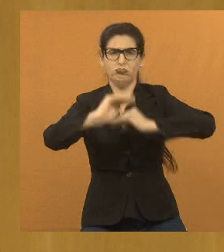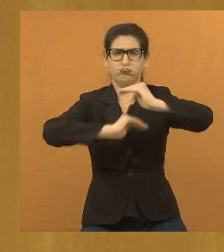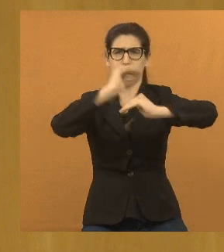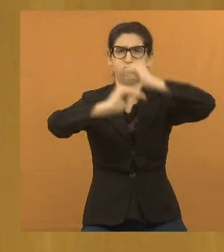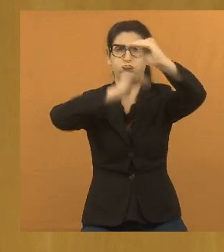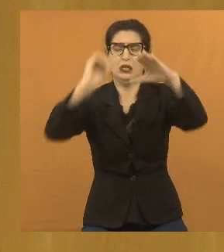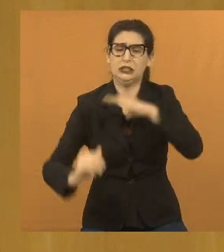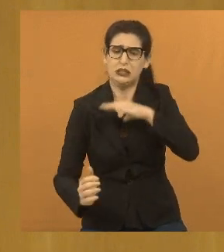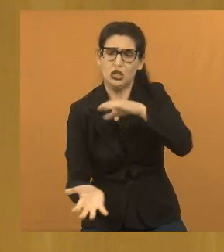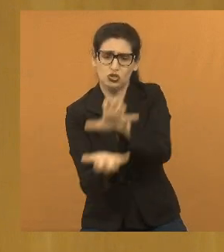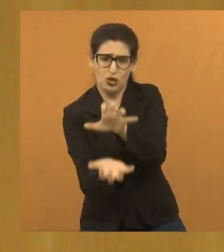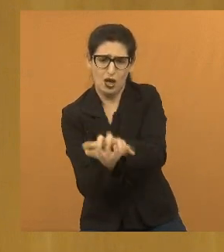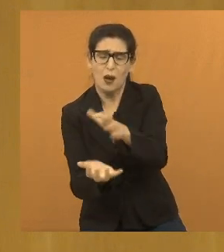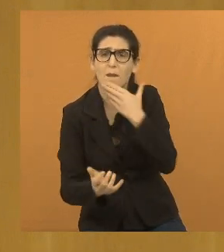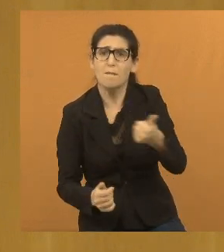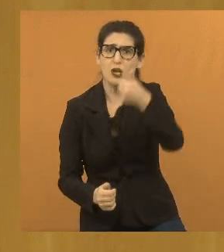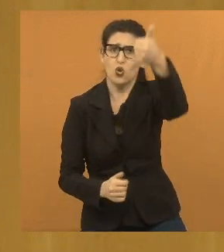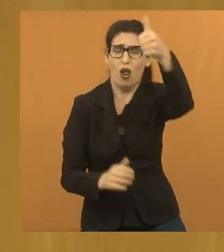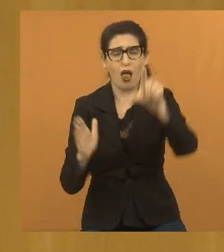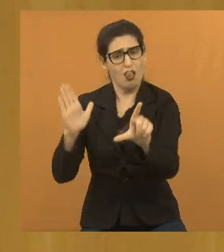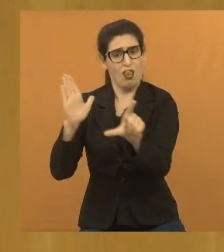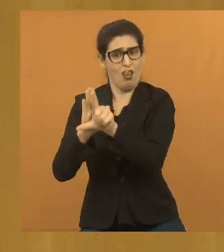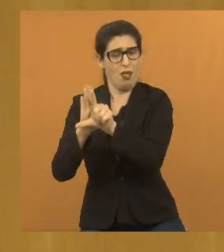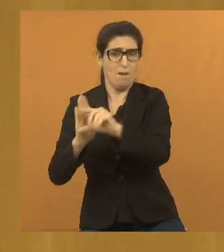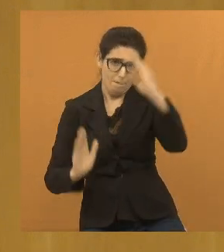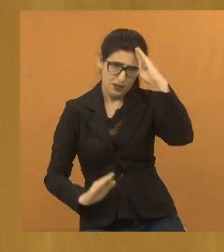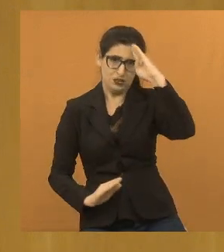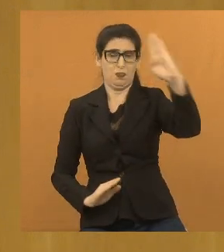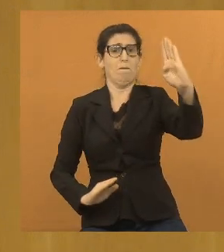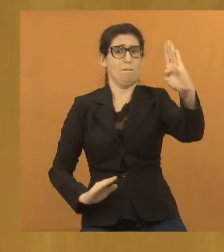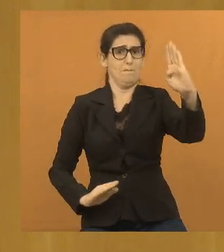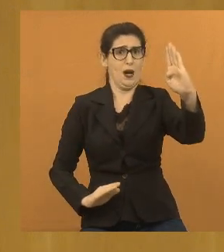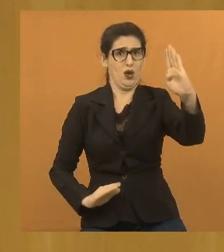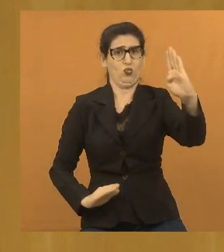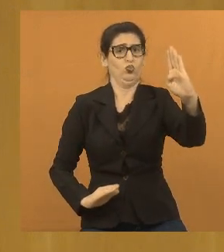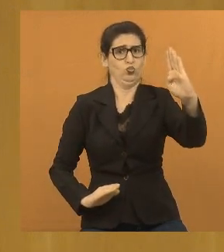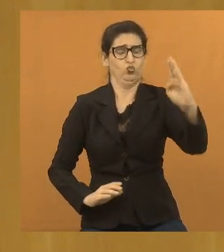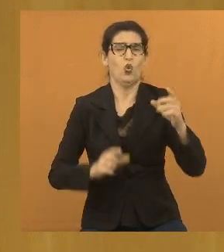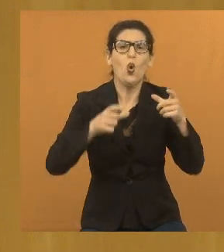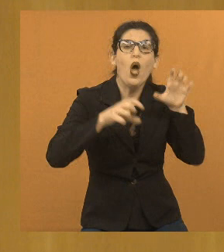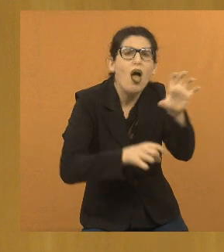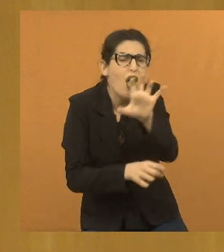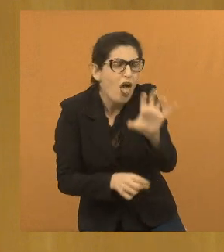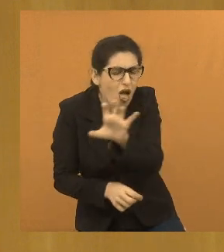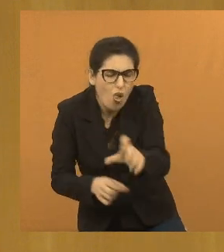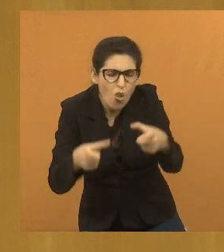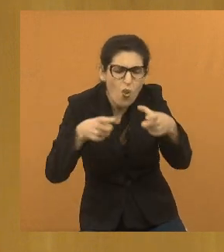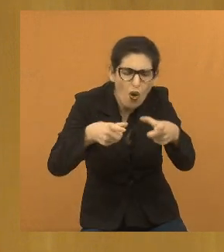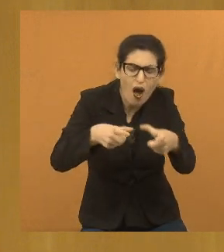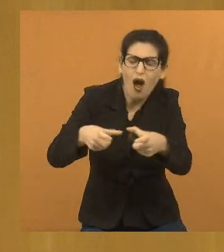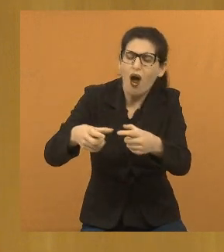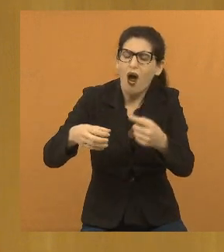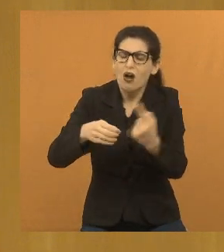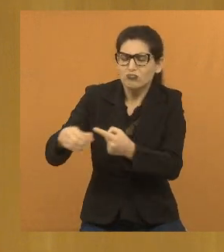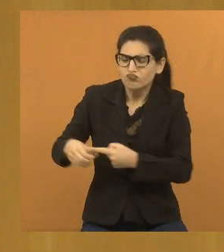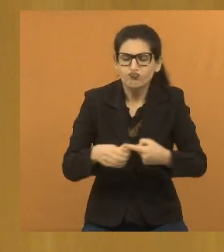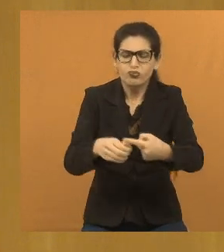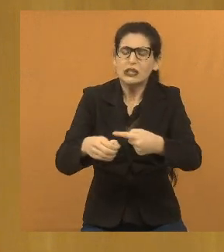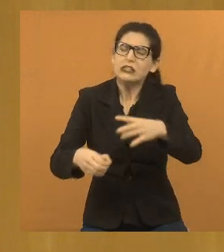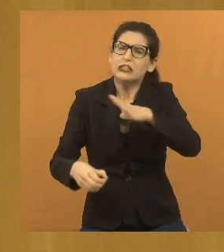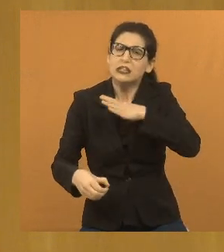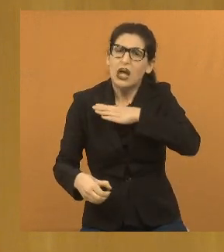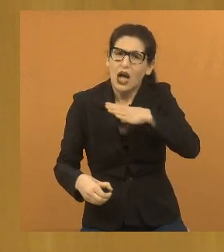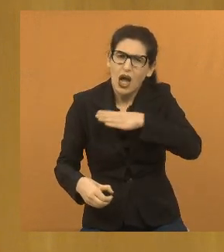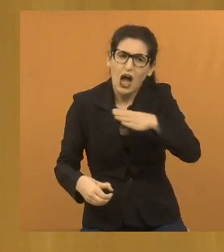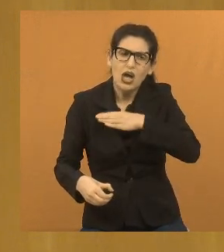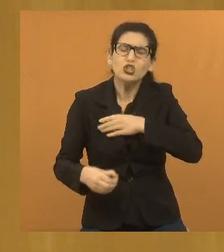ela é a principal. Ela é a lei que vai dizer onde se concentra a região urbana, a região onde devem se